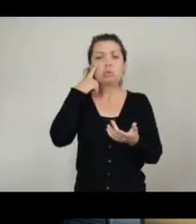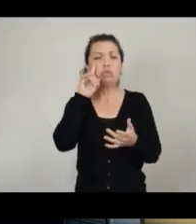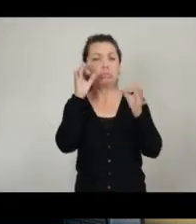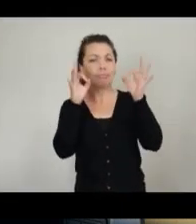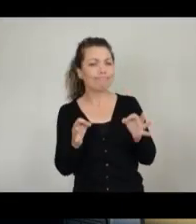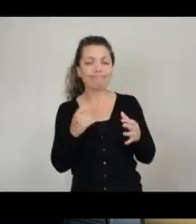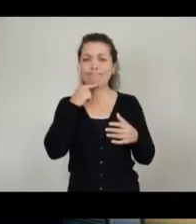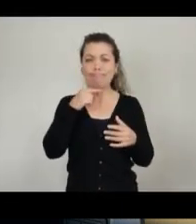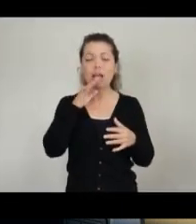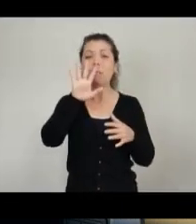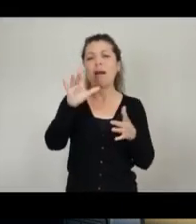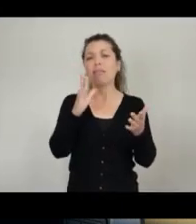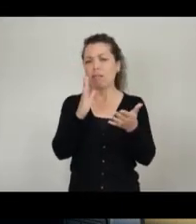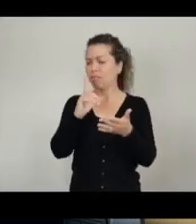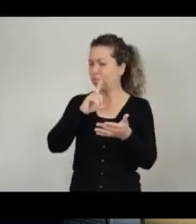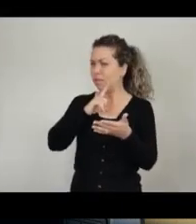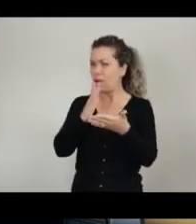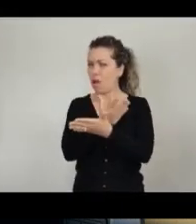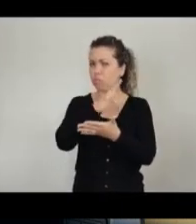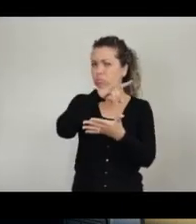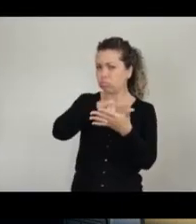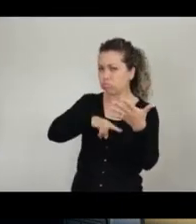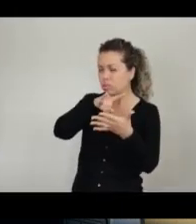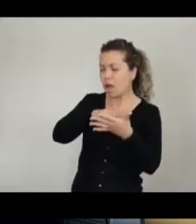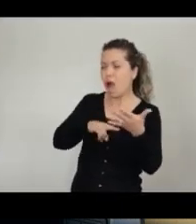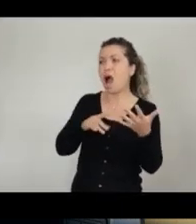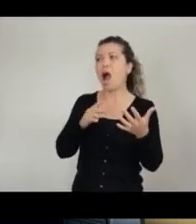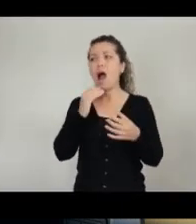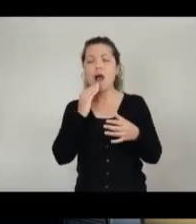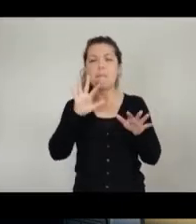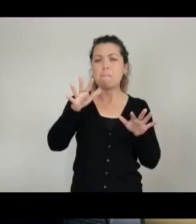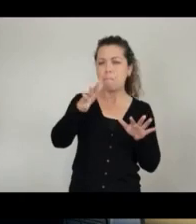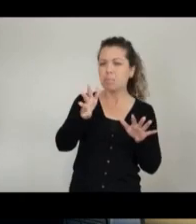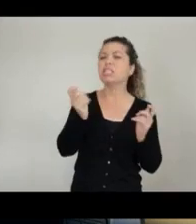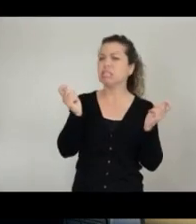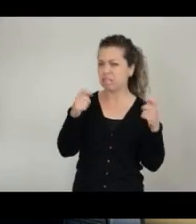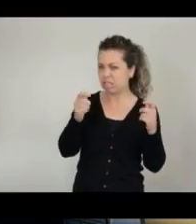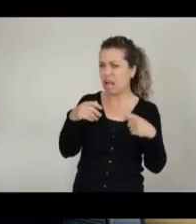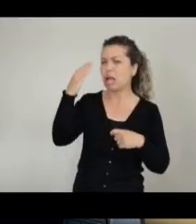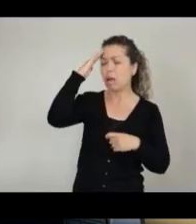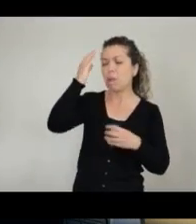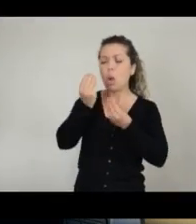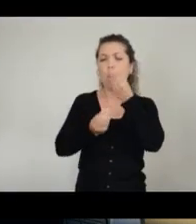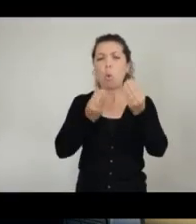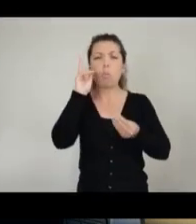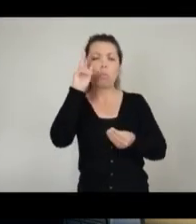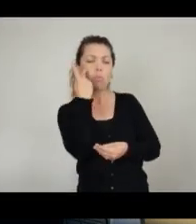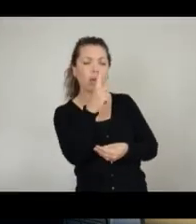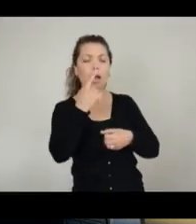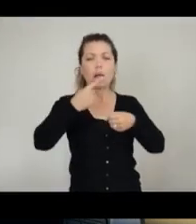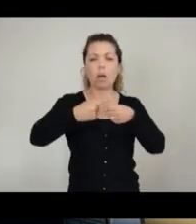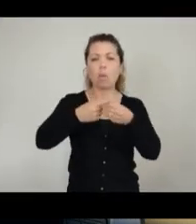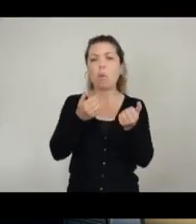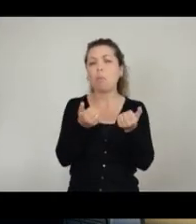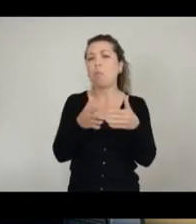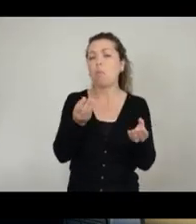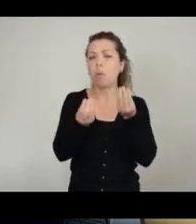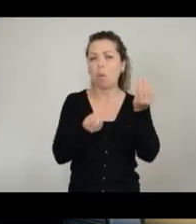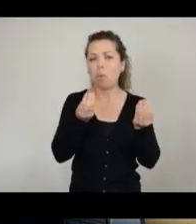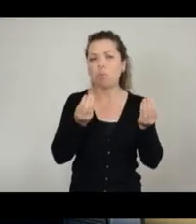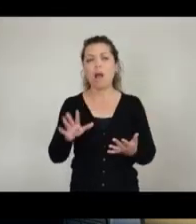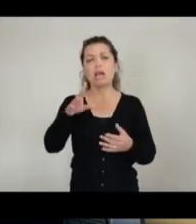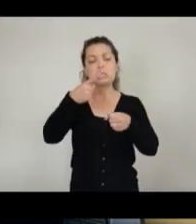desejavam aqueles que viviam disso. O volume de ouro encontrado foi de pequena importância frente à descoberta das Minas Gerais, mas é